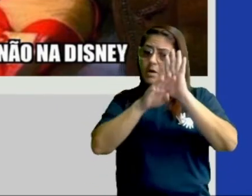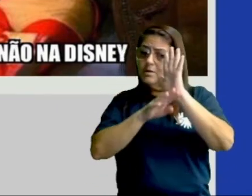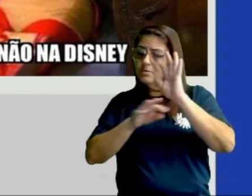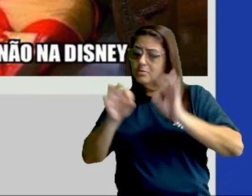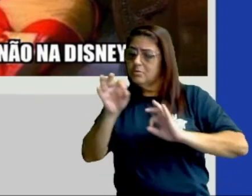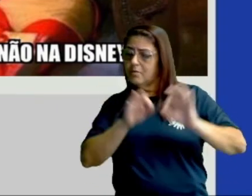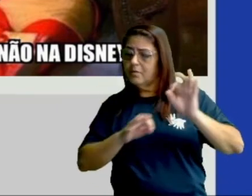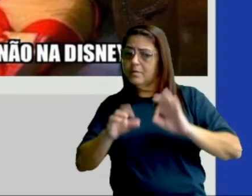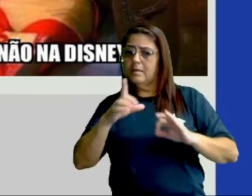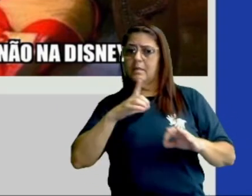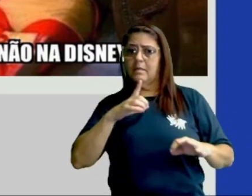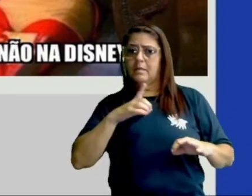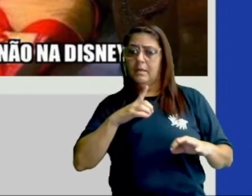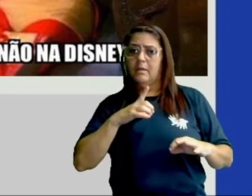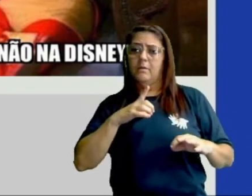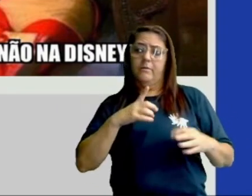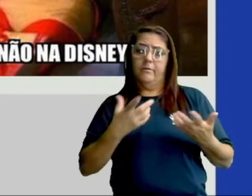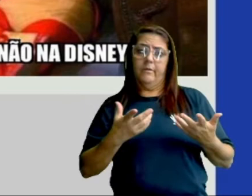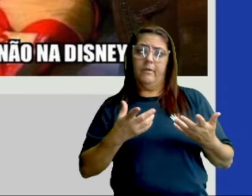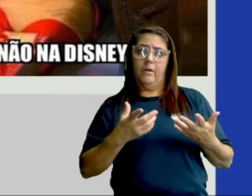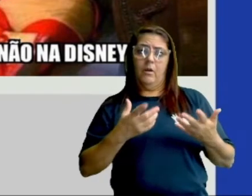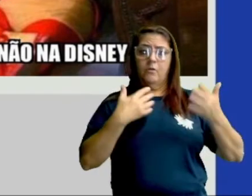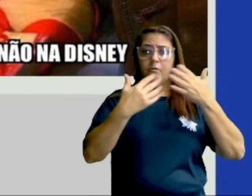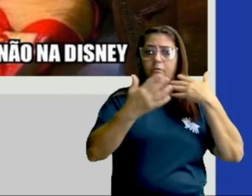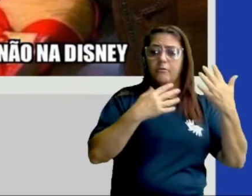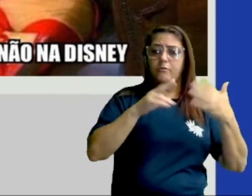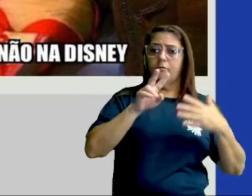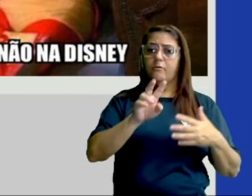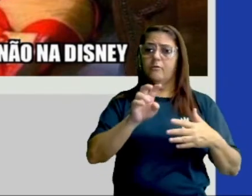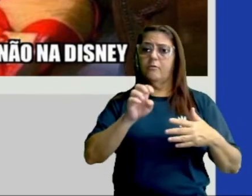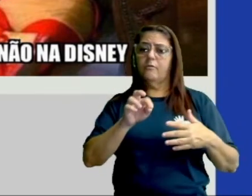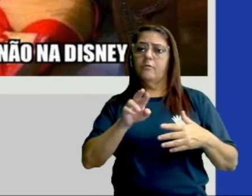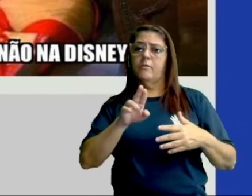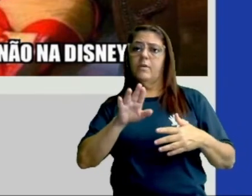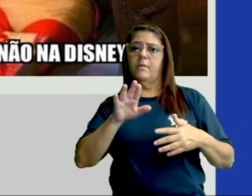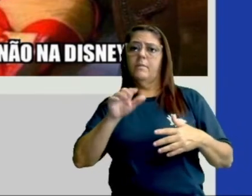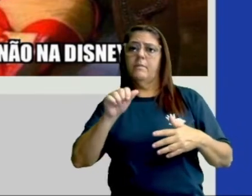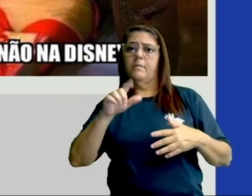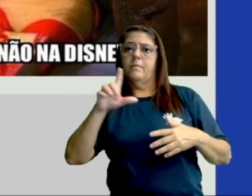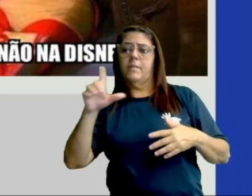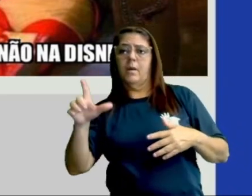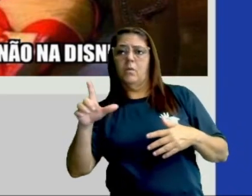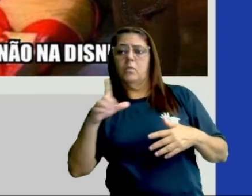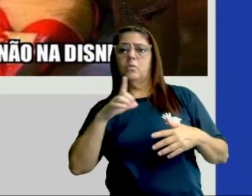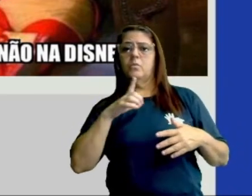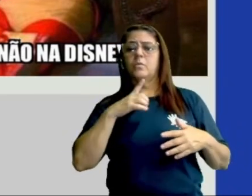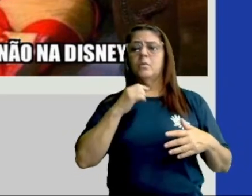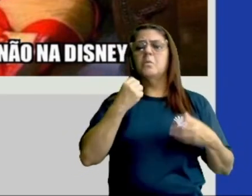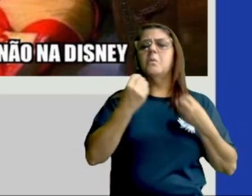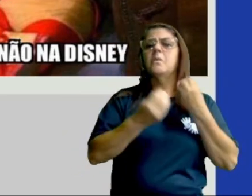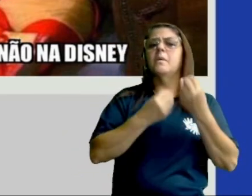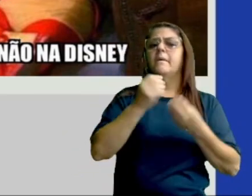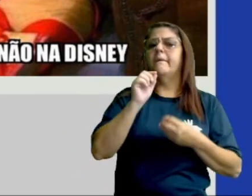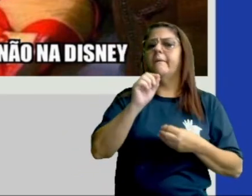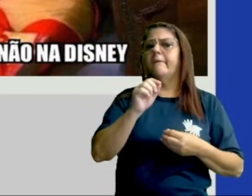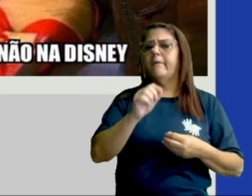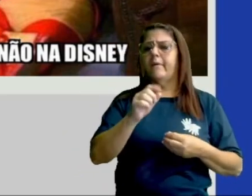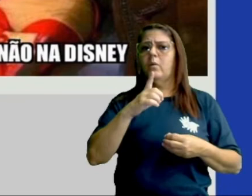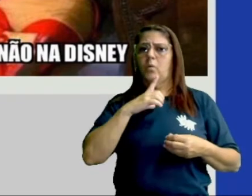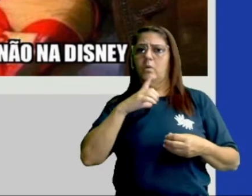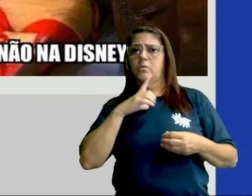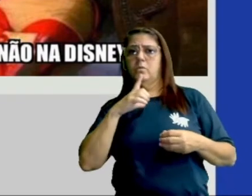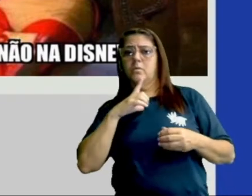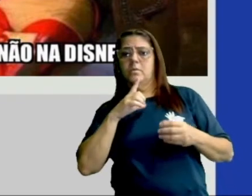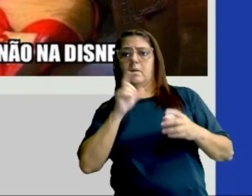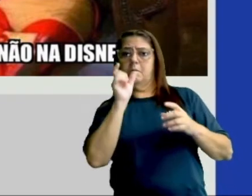forma verbal e não verbal. E o texto formal e informal. E o que seria verbal, gente? Quando existe